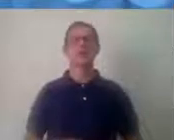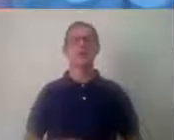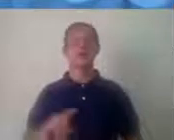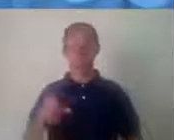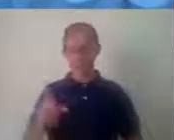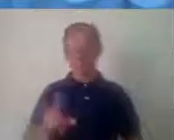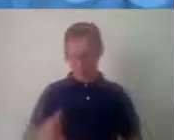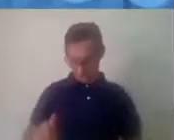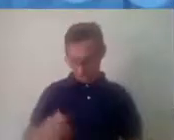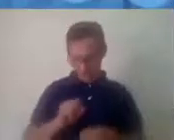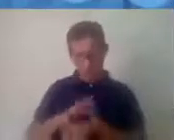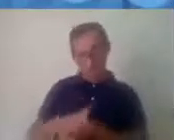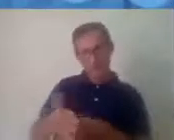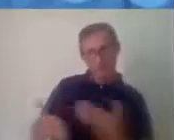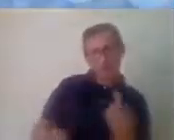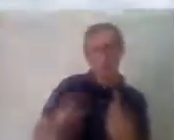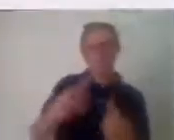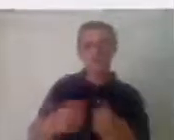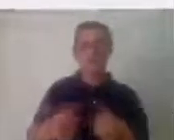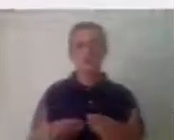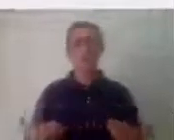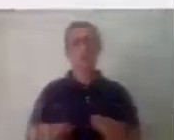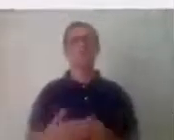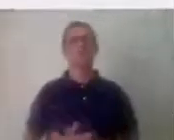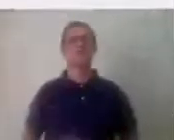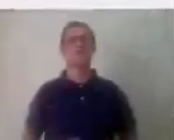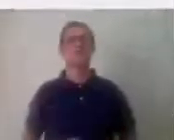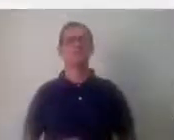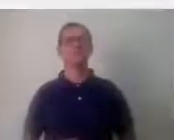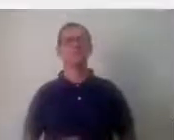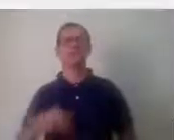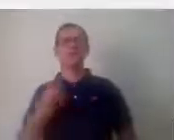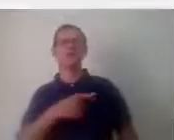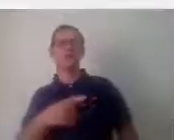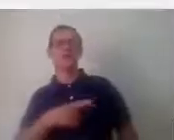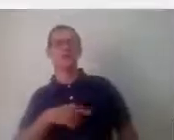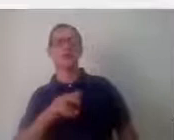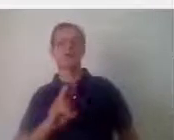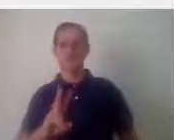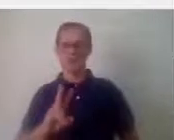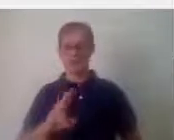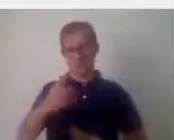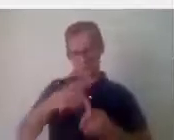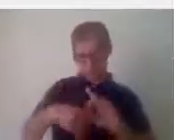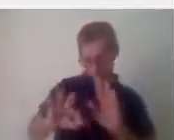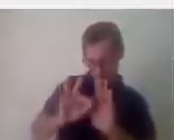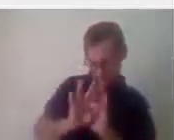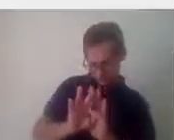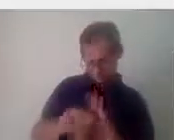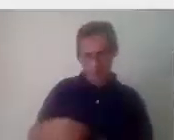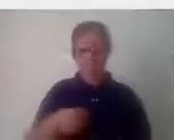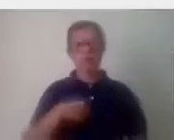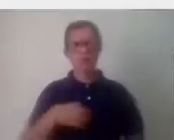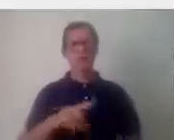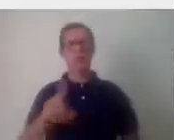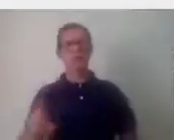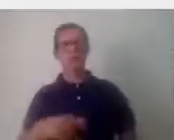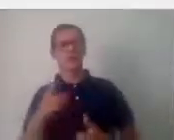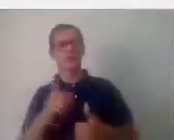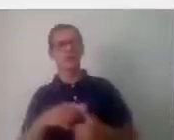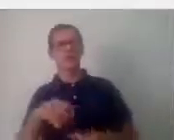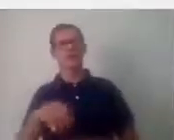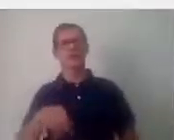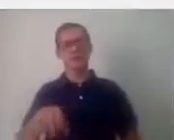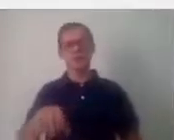integração. Acompanhe no quadro quais são elas. Nós vamos ter essas duas possibilidades, ou eu integro primeiro em relação a